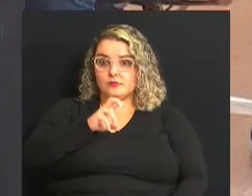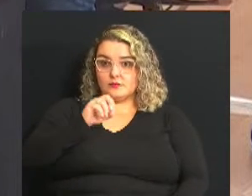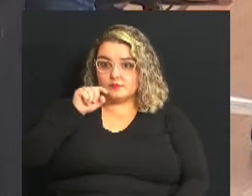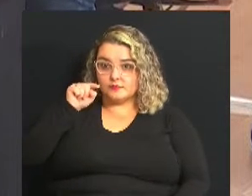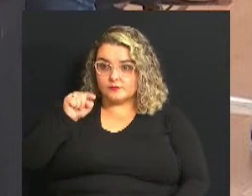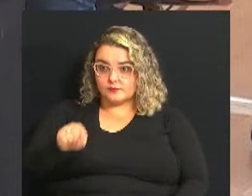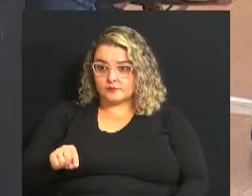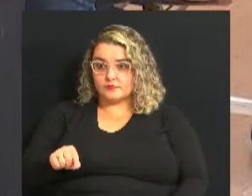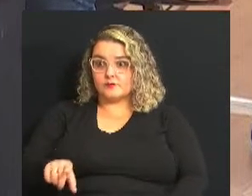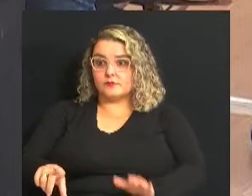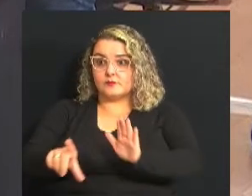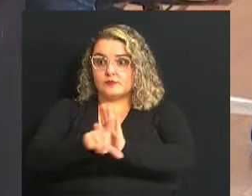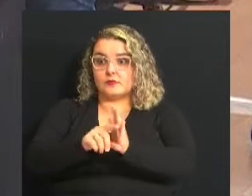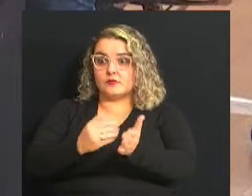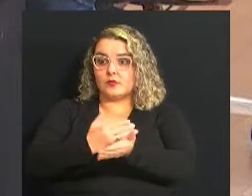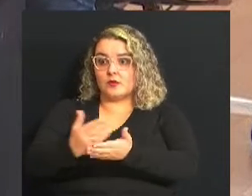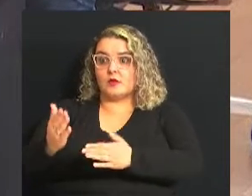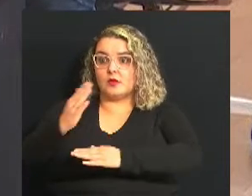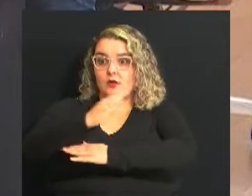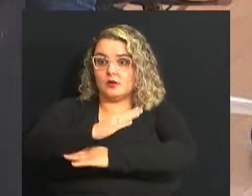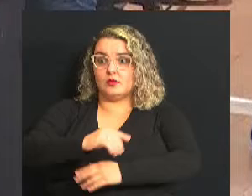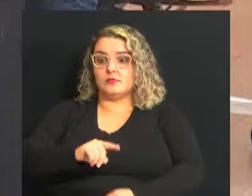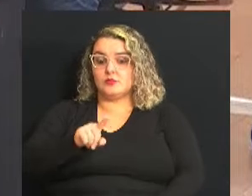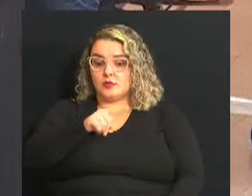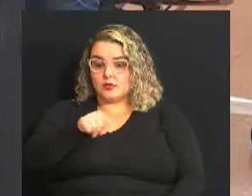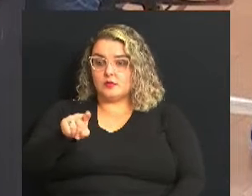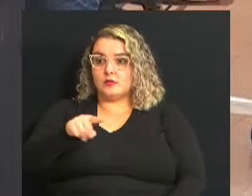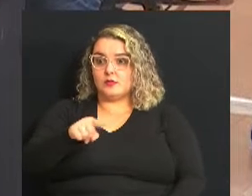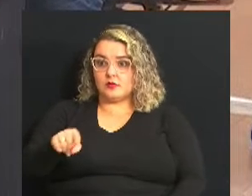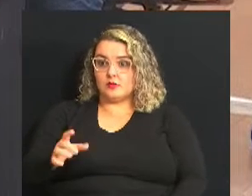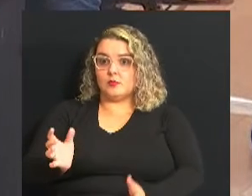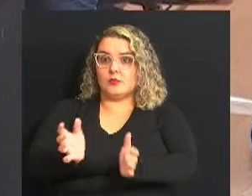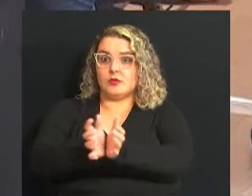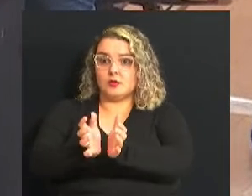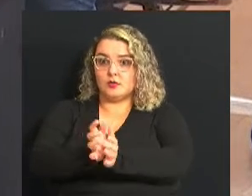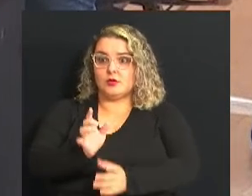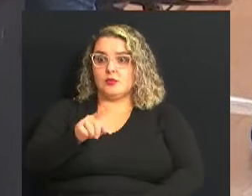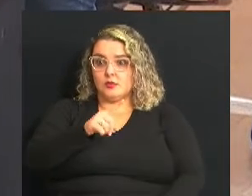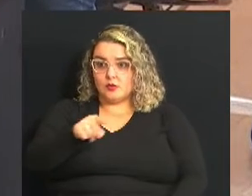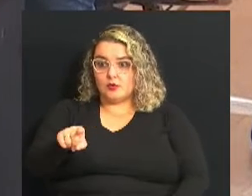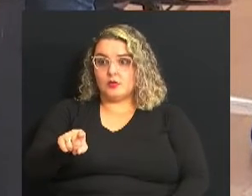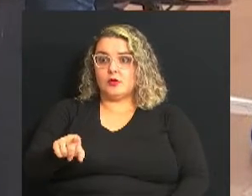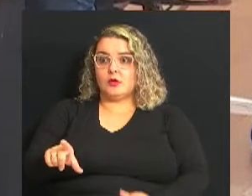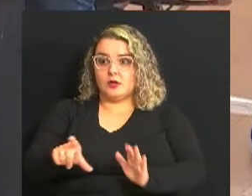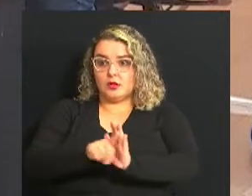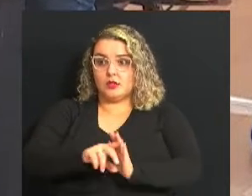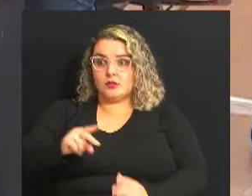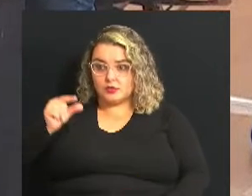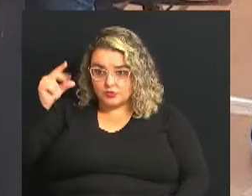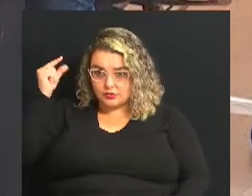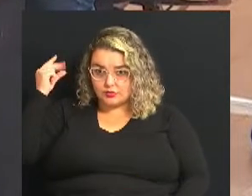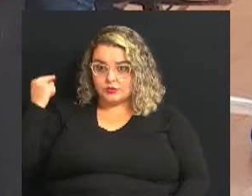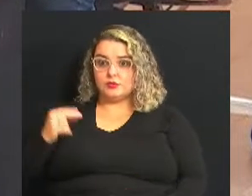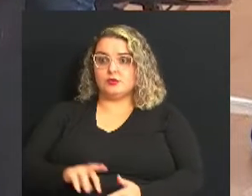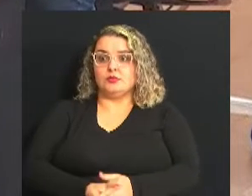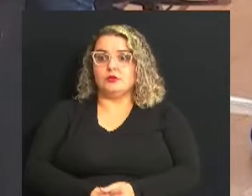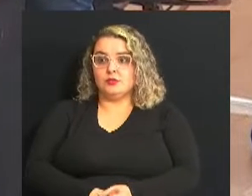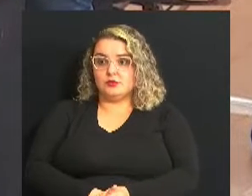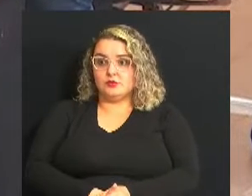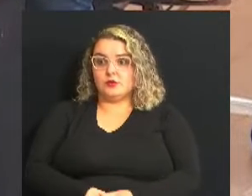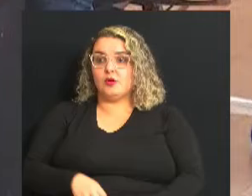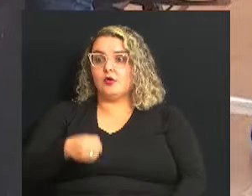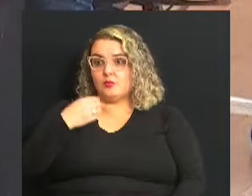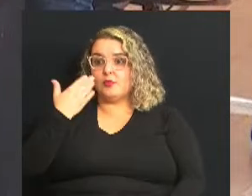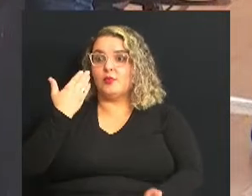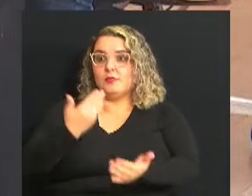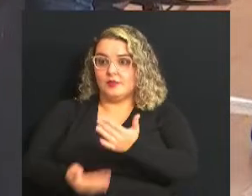da Câmara. Tentou revogar, né, fazer uma comissão para revogar leis obsoletas. Então seria bom perder um